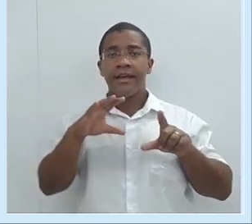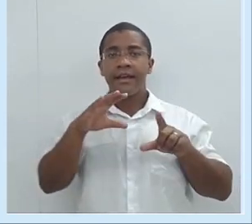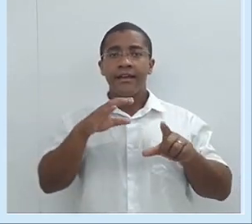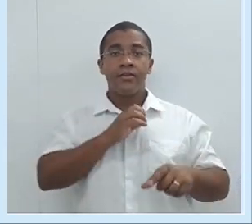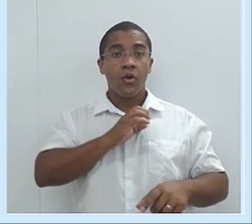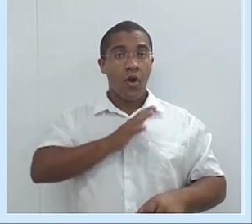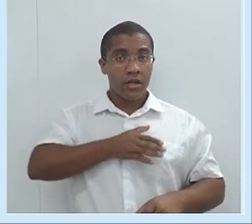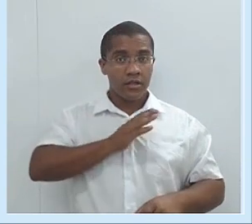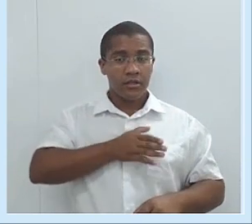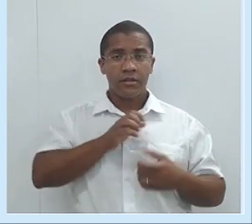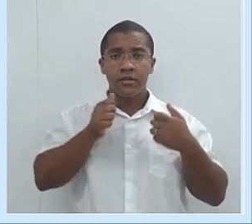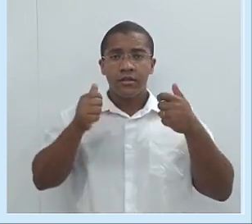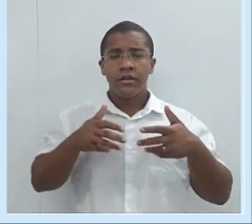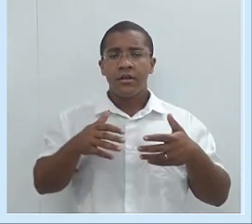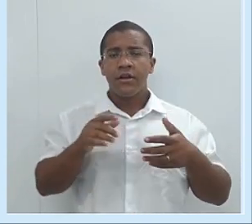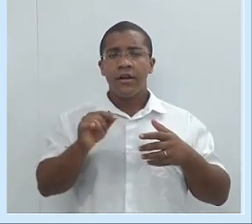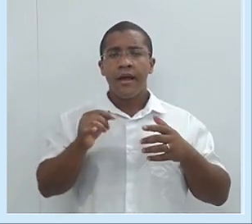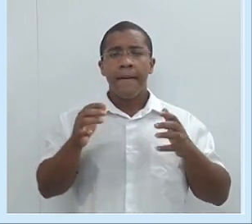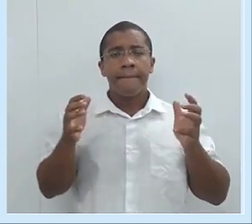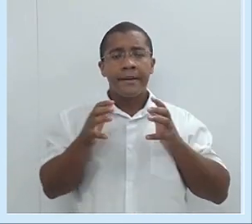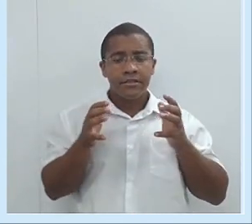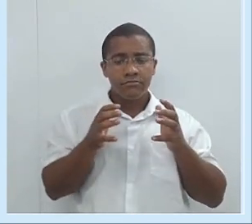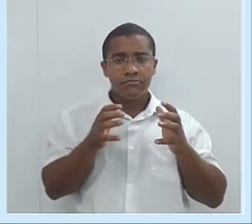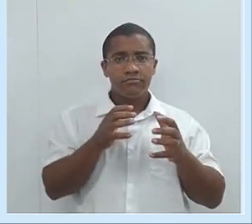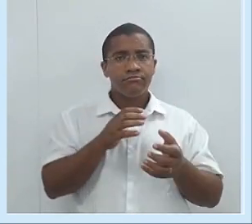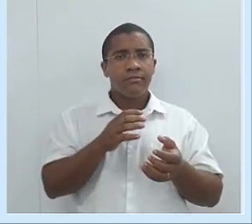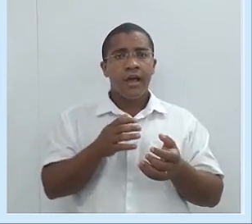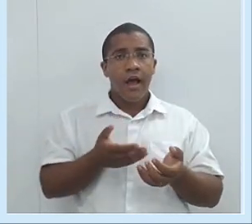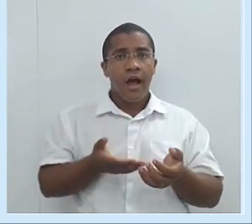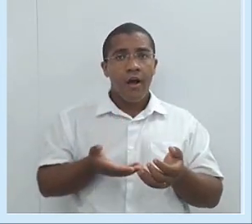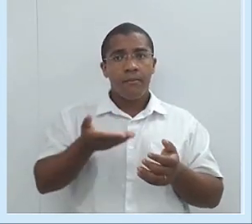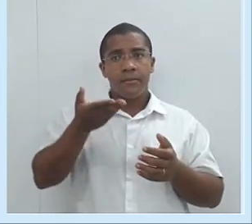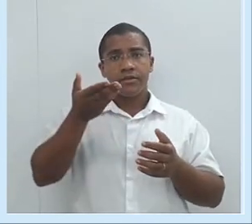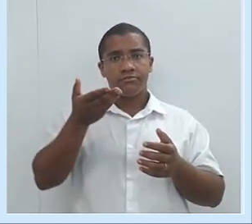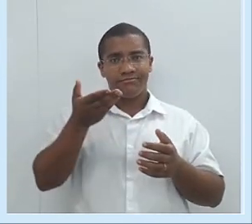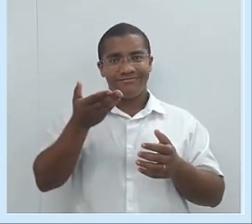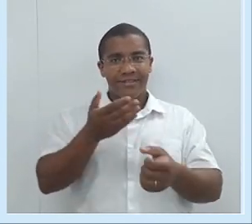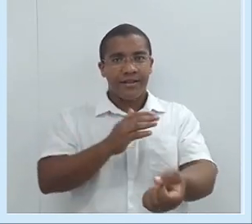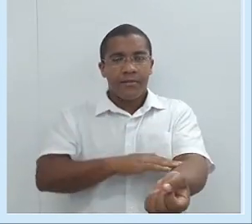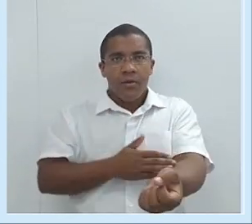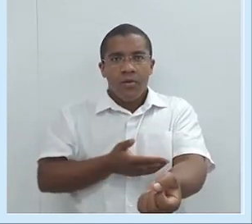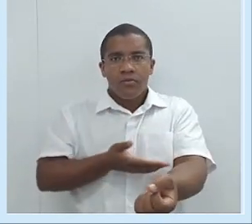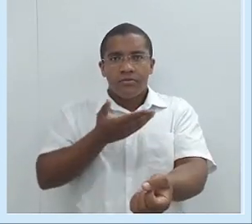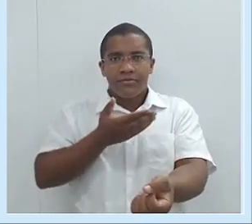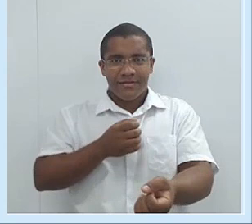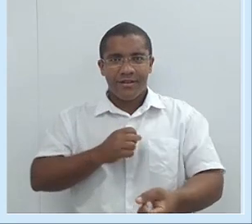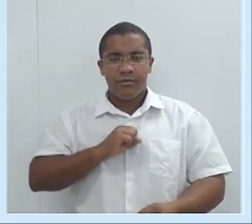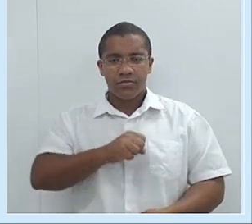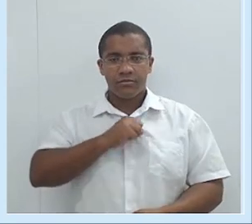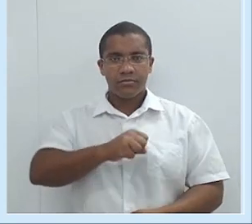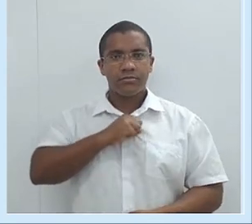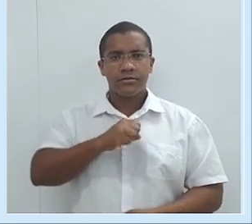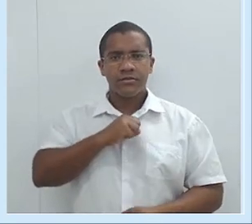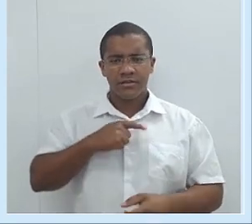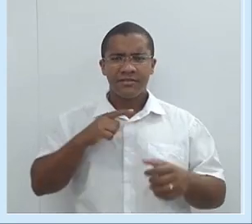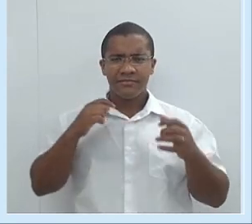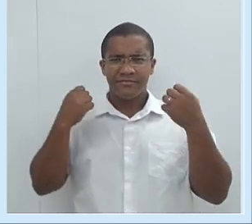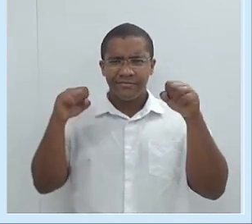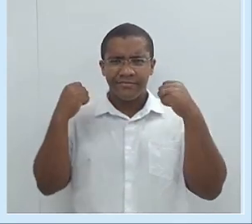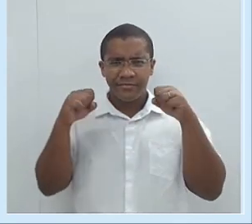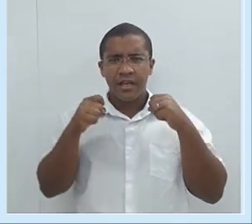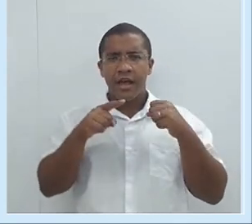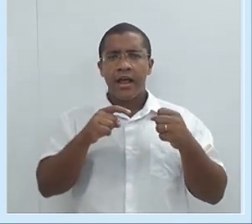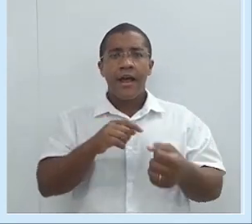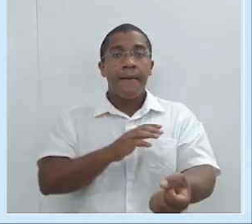arterial sistólica, ela vai aumentar consideravelmente. Isso quer dizer o quê? Quando você está ali realizando